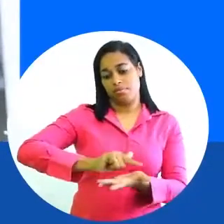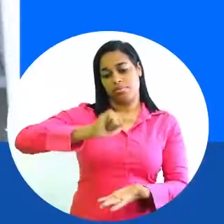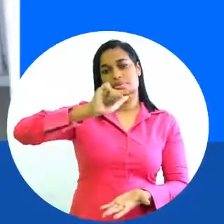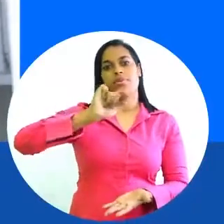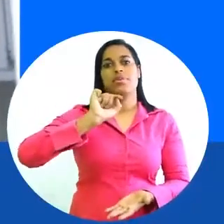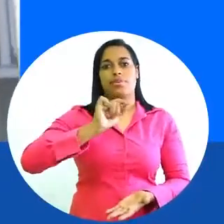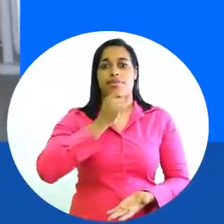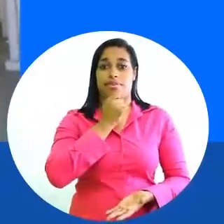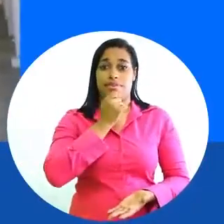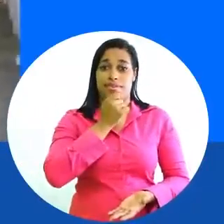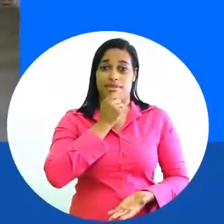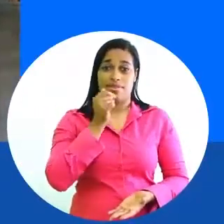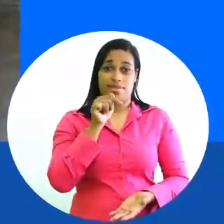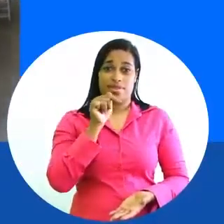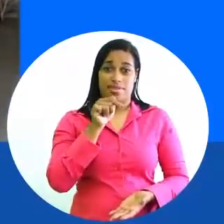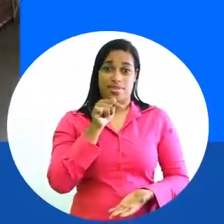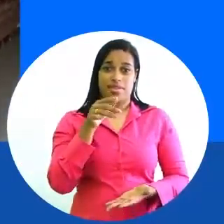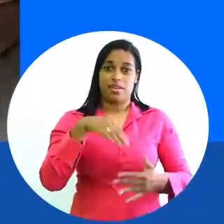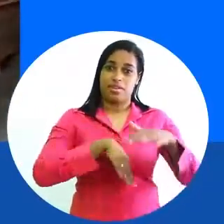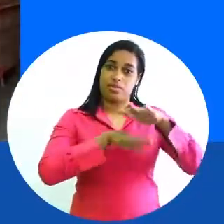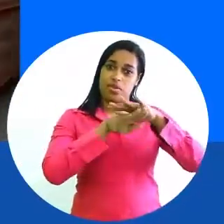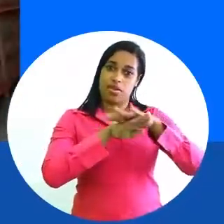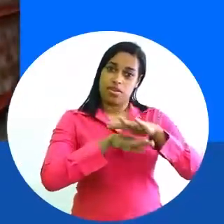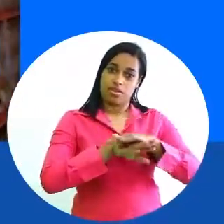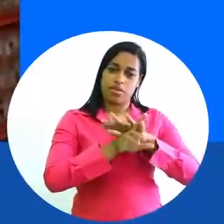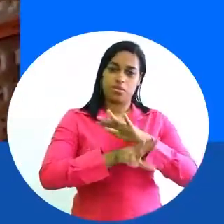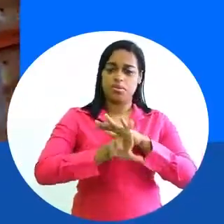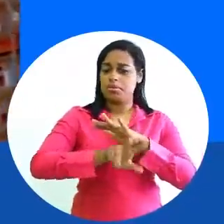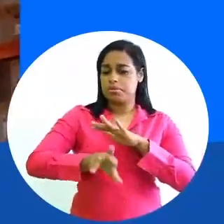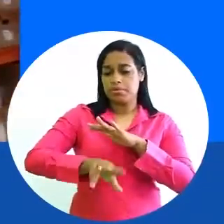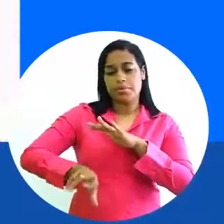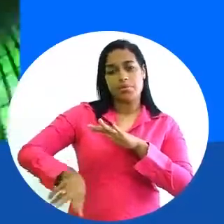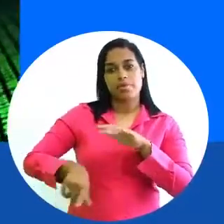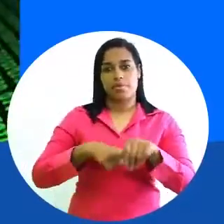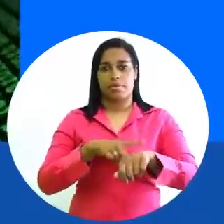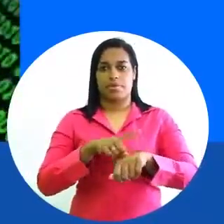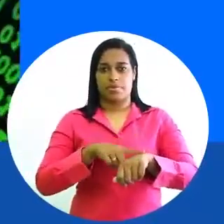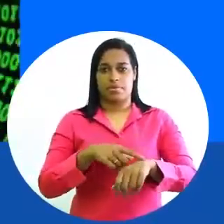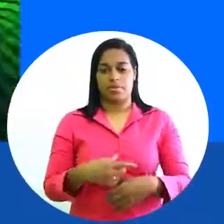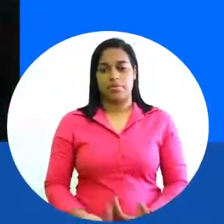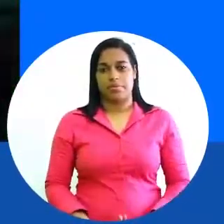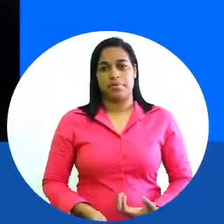de papéis como estas sejam arquivadas por muito e muito tempo.